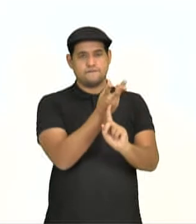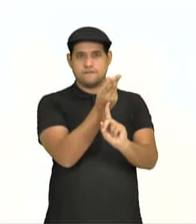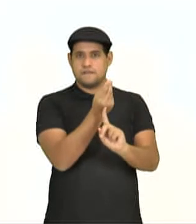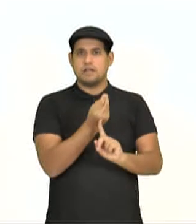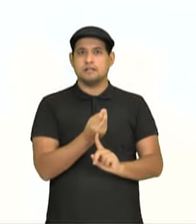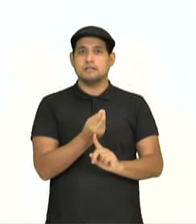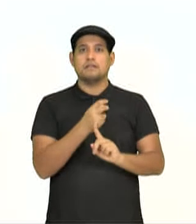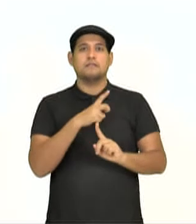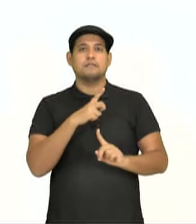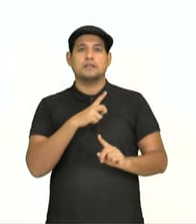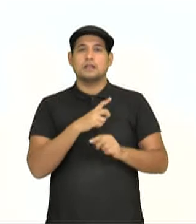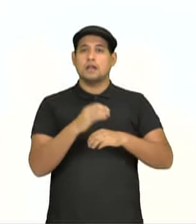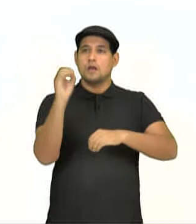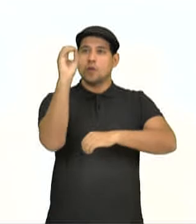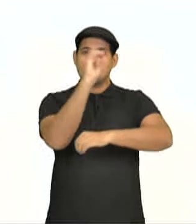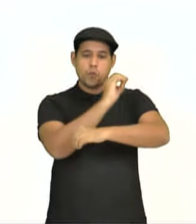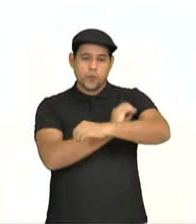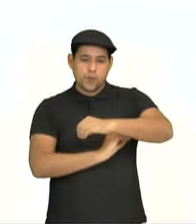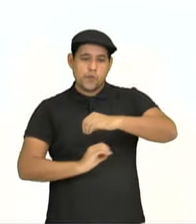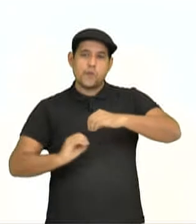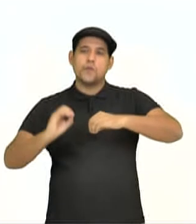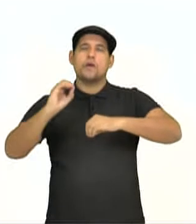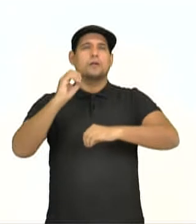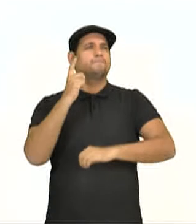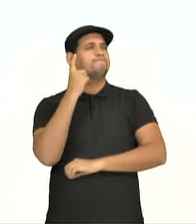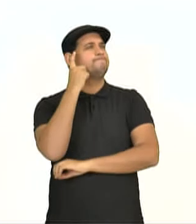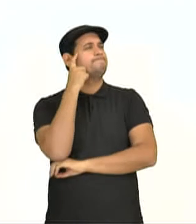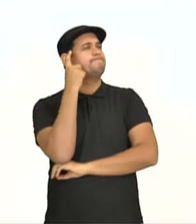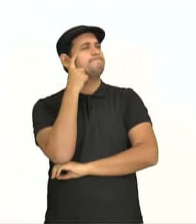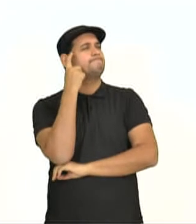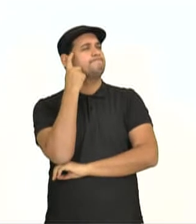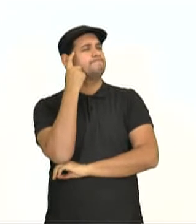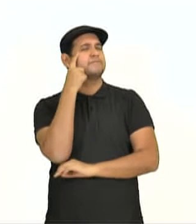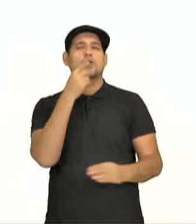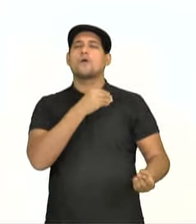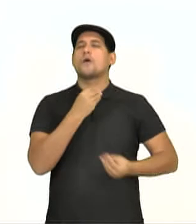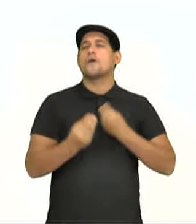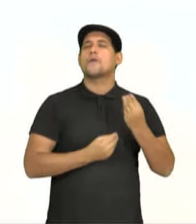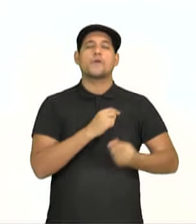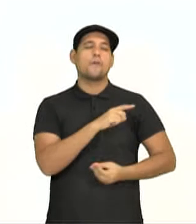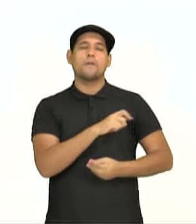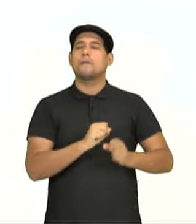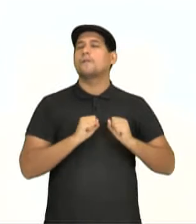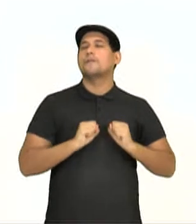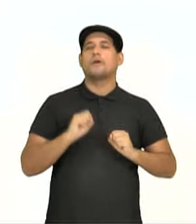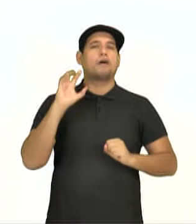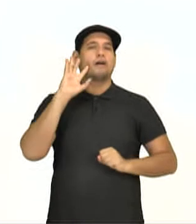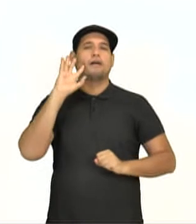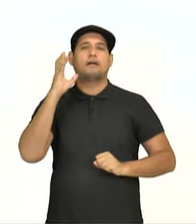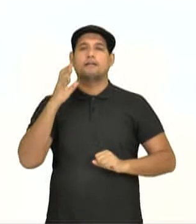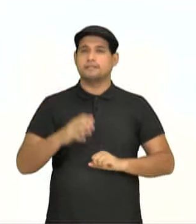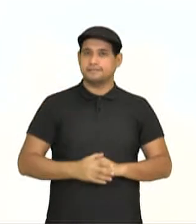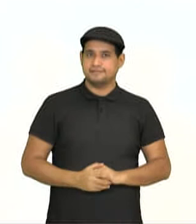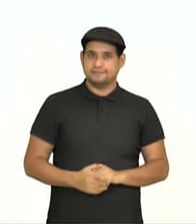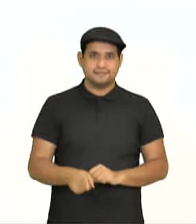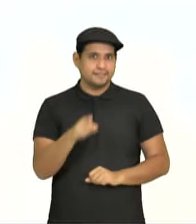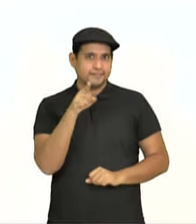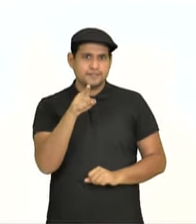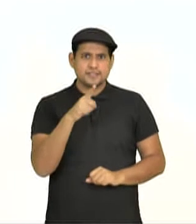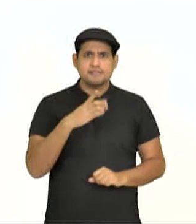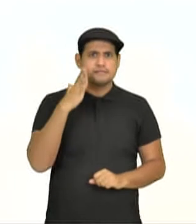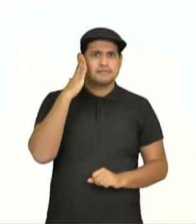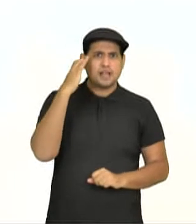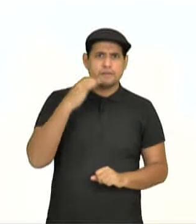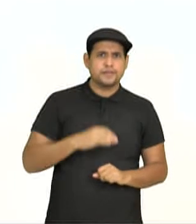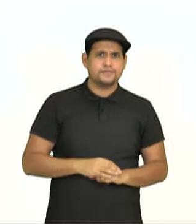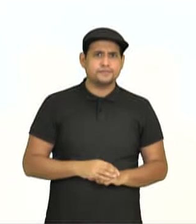ficassem noite e dia pensando em como isso seria possível. Você tem ideia